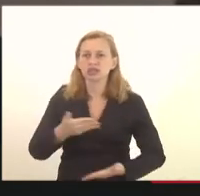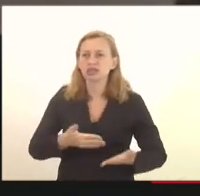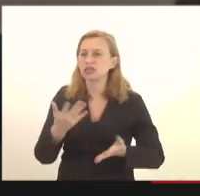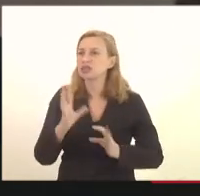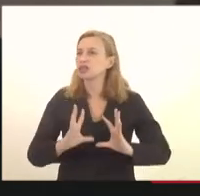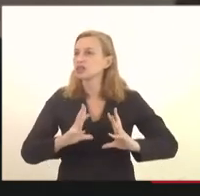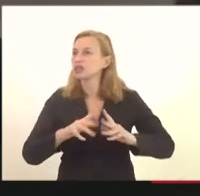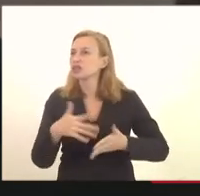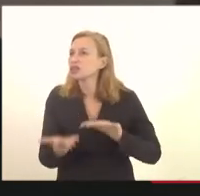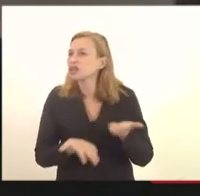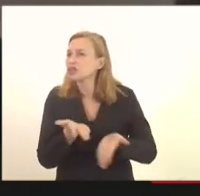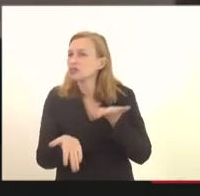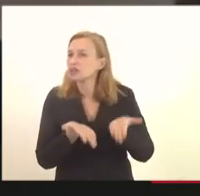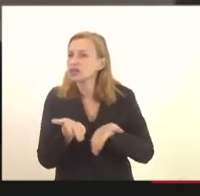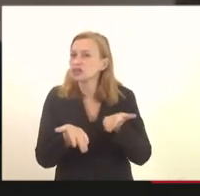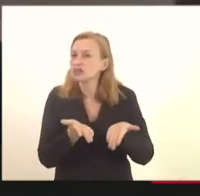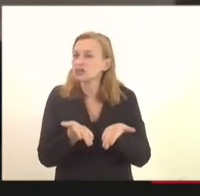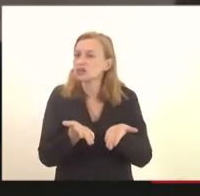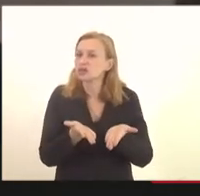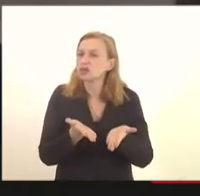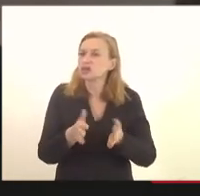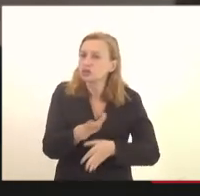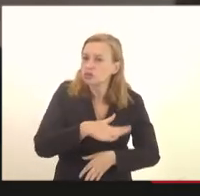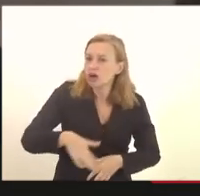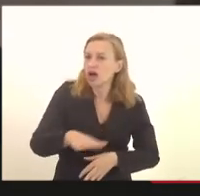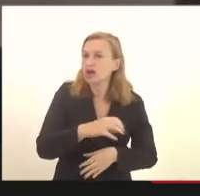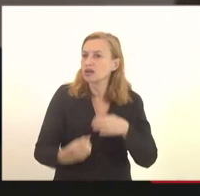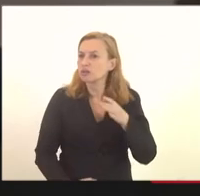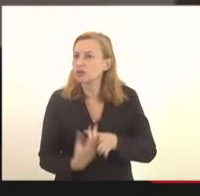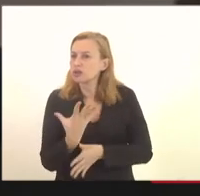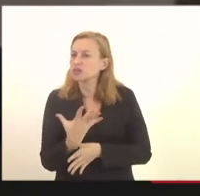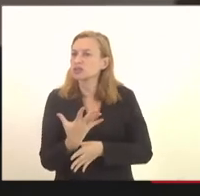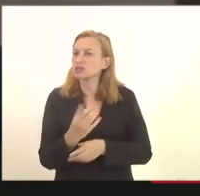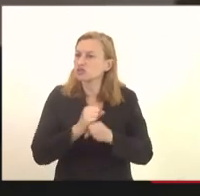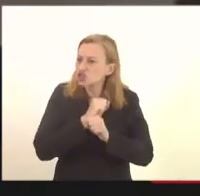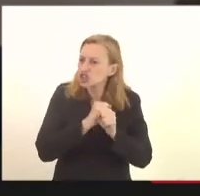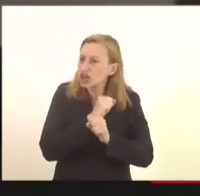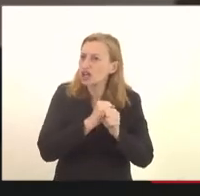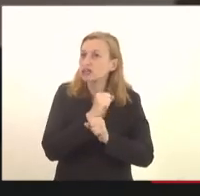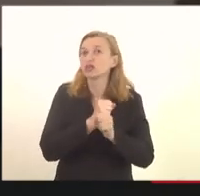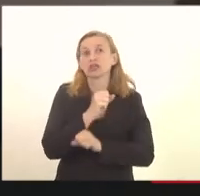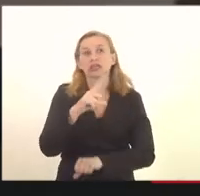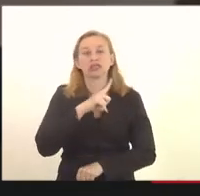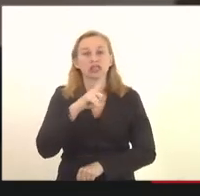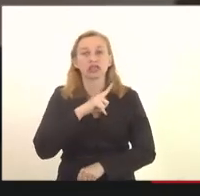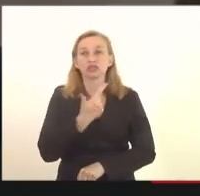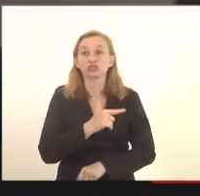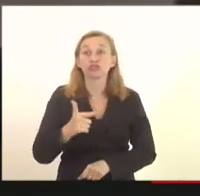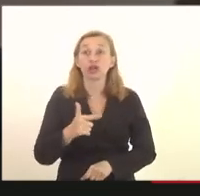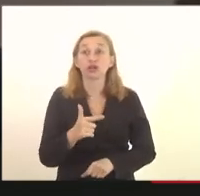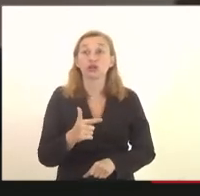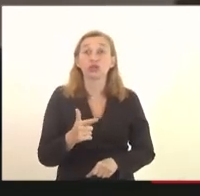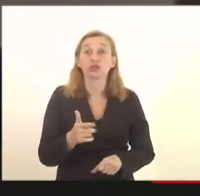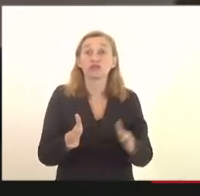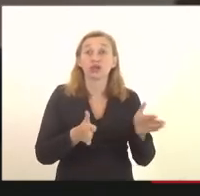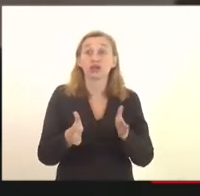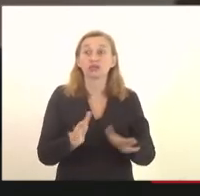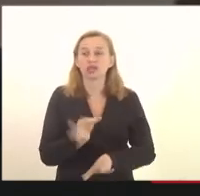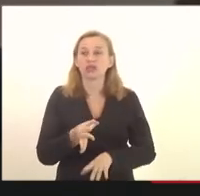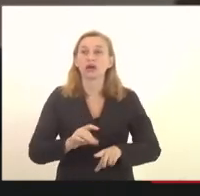verde, que é um campo que ainda vai ter produção por bastante, vários anos ainda, então não existe nenhuma perspectiva disso, é a